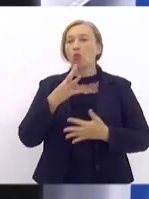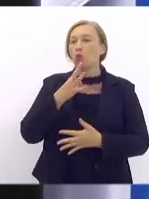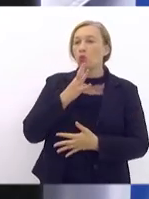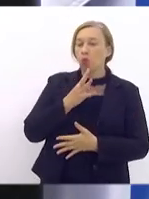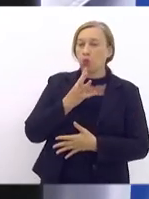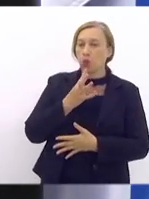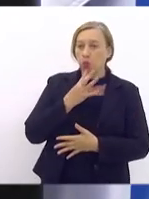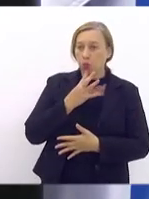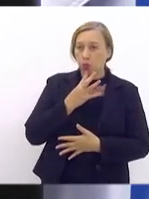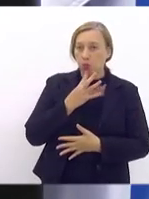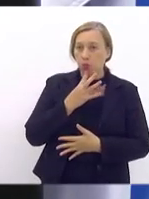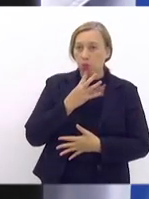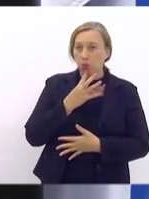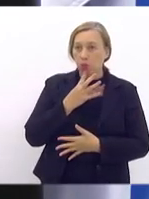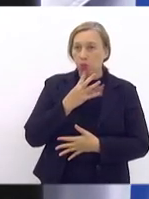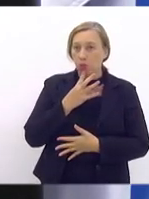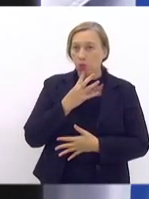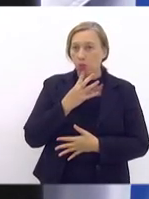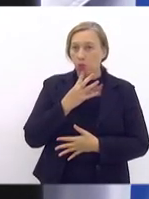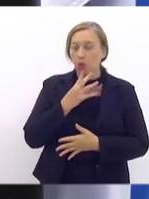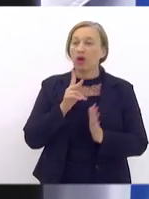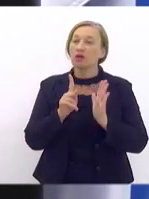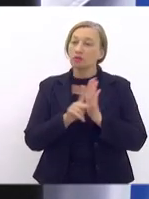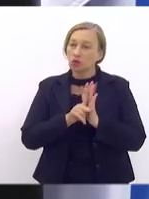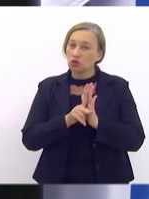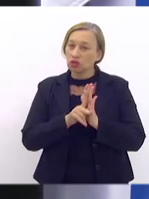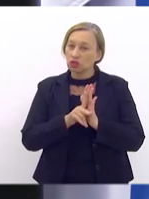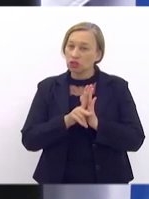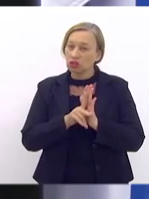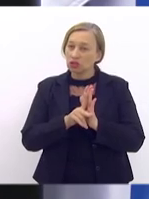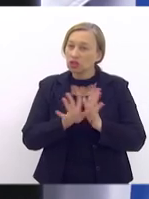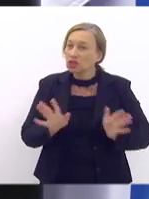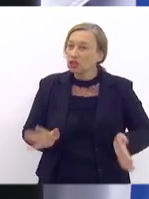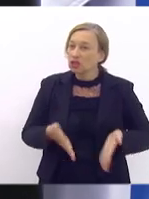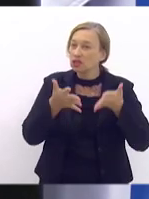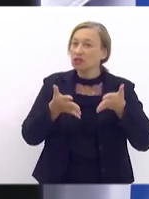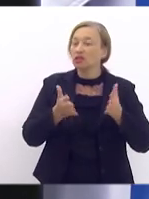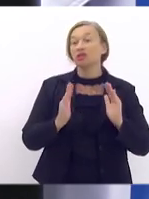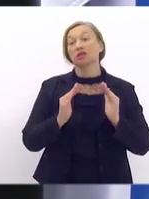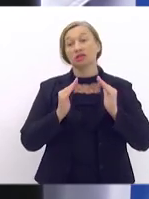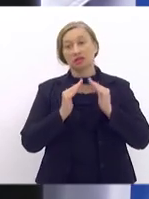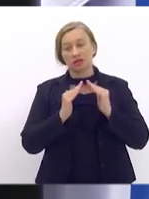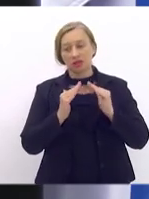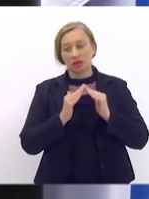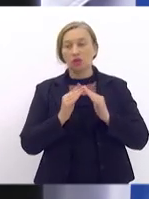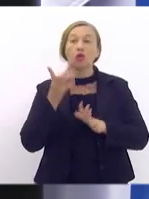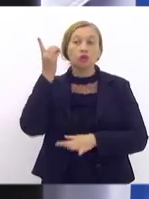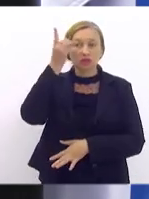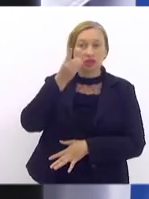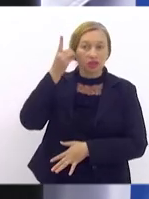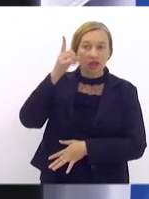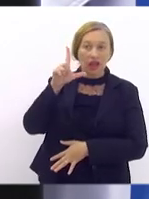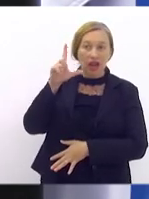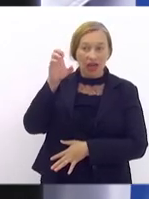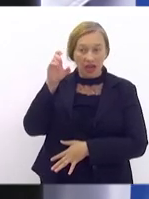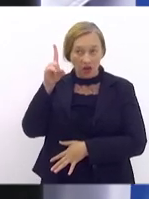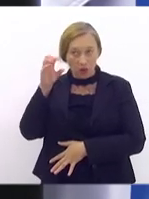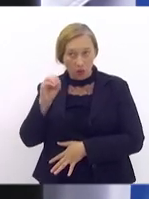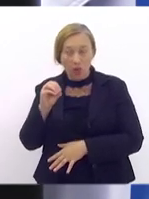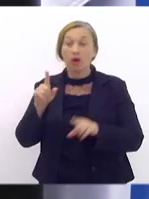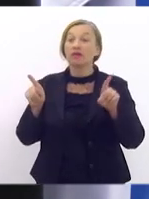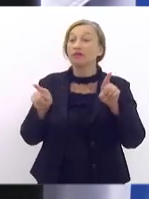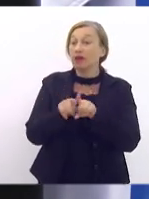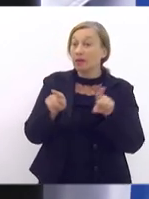conhecendo esse projeto, essa iniciativa dessa casa, o deputado Léo Prates fez